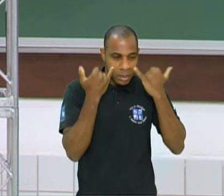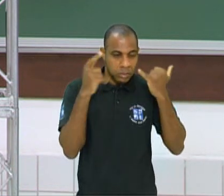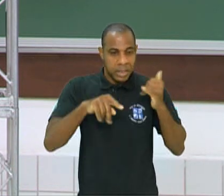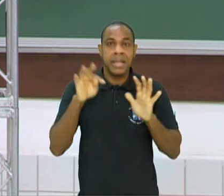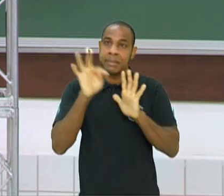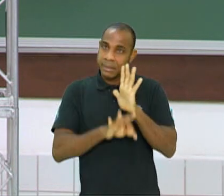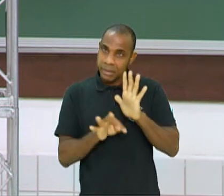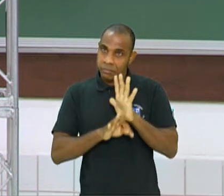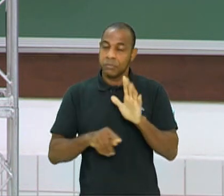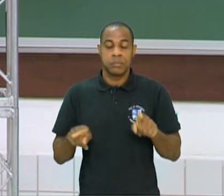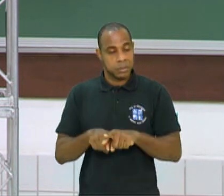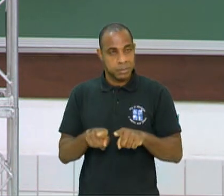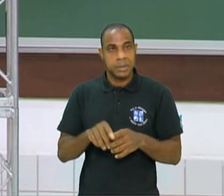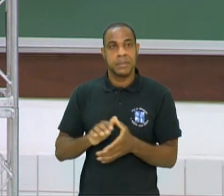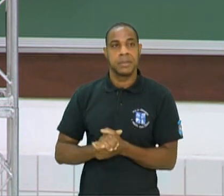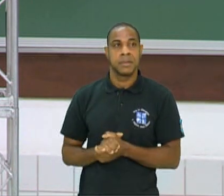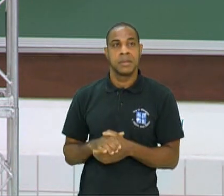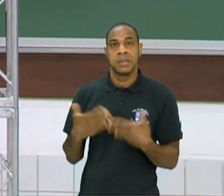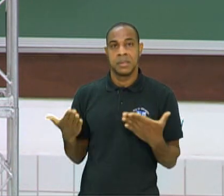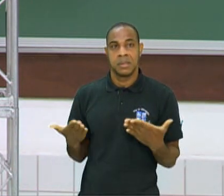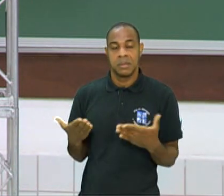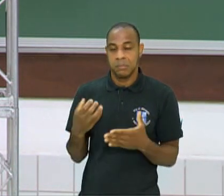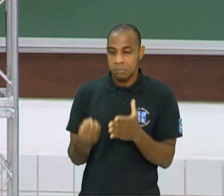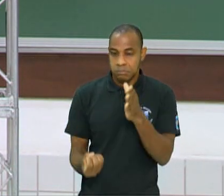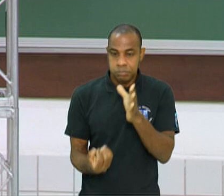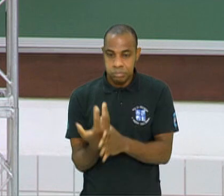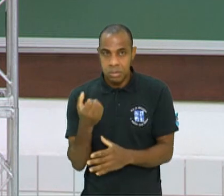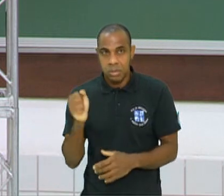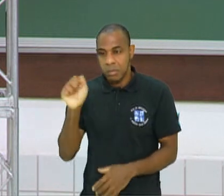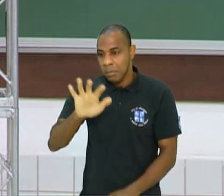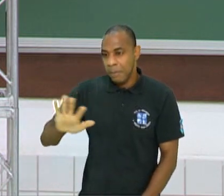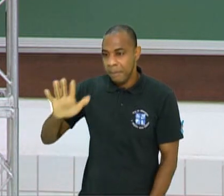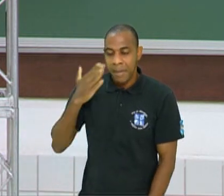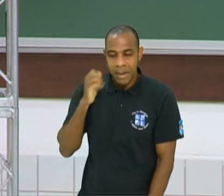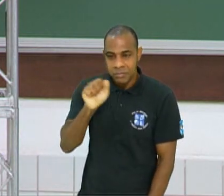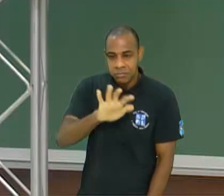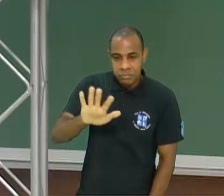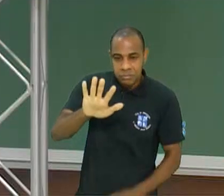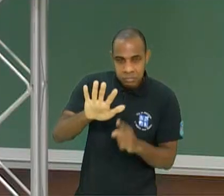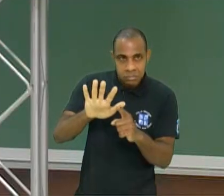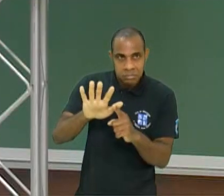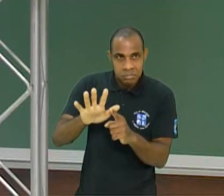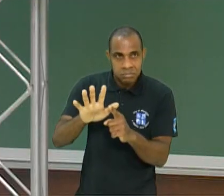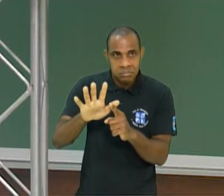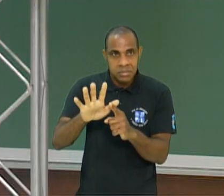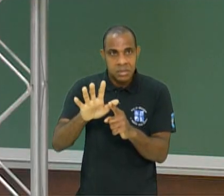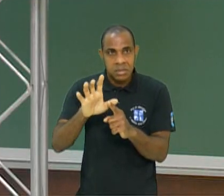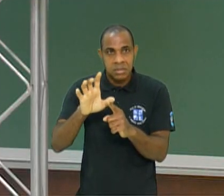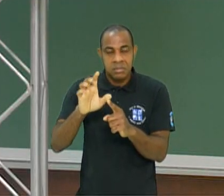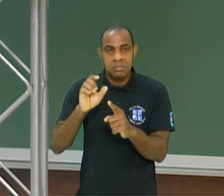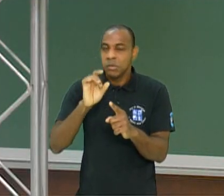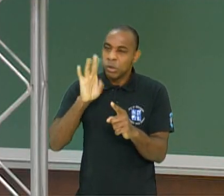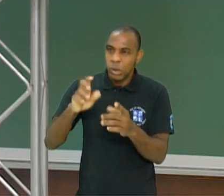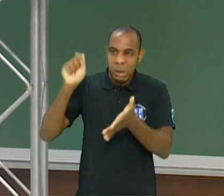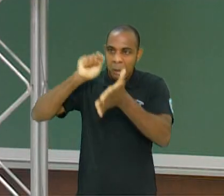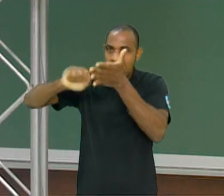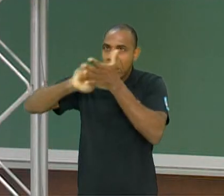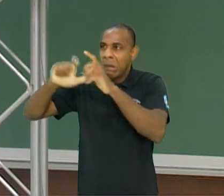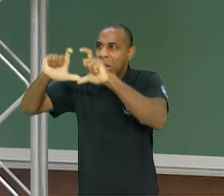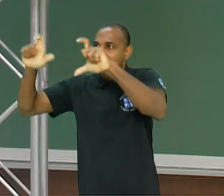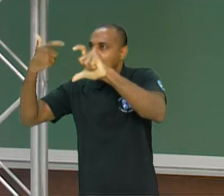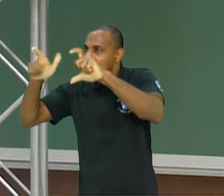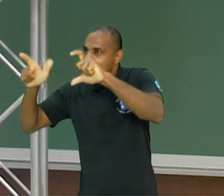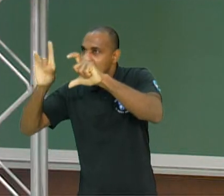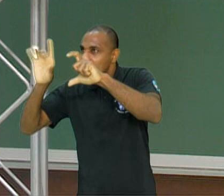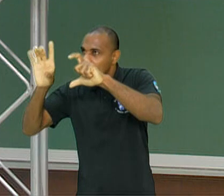texto, né? Então, assim, apareceu algo desse tipo em que você não só coisa escrita,